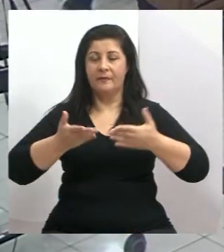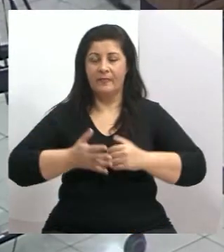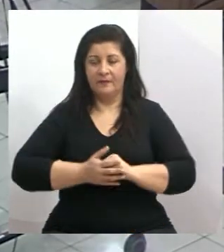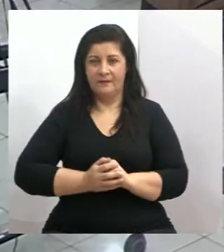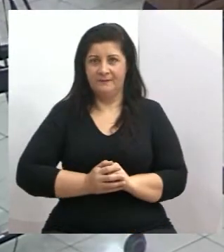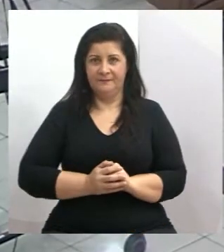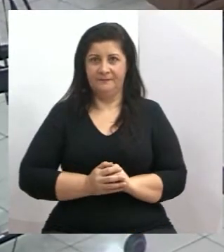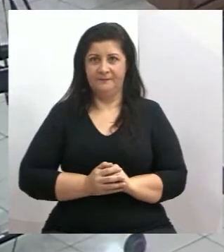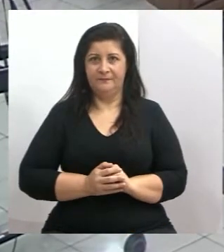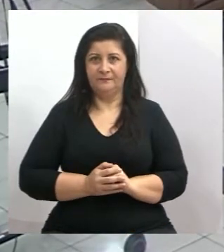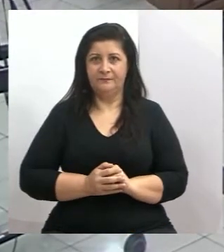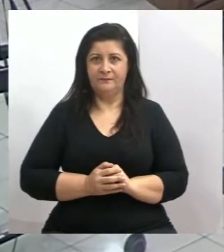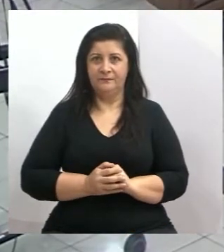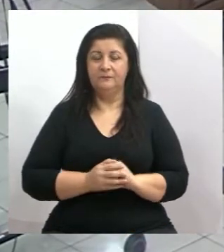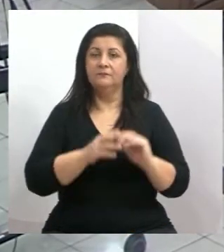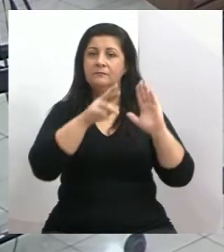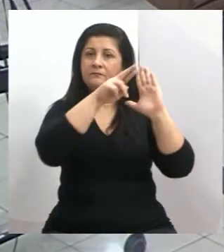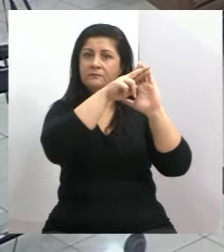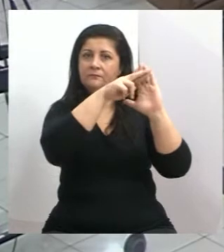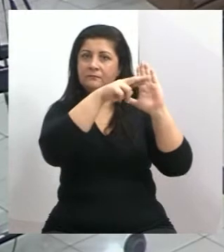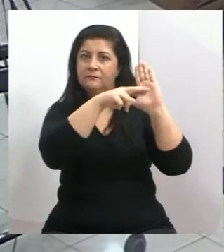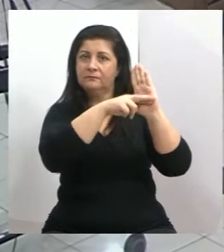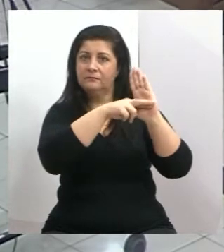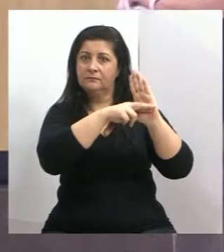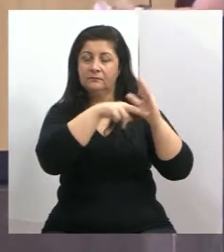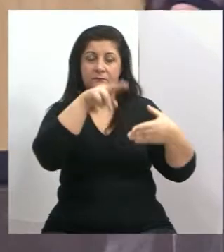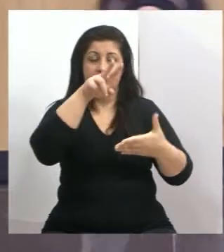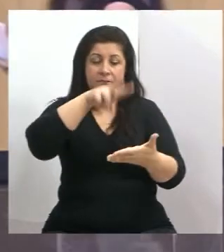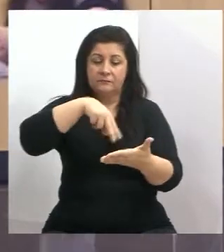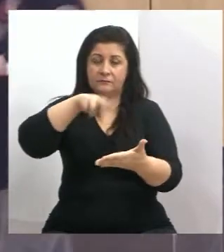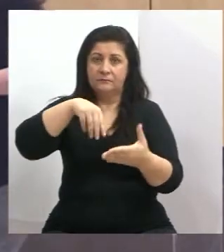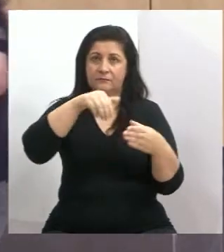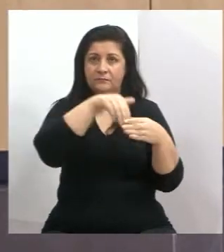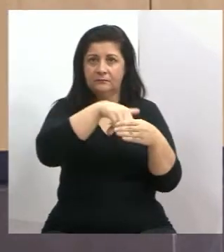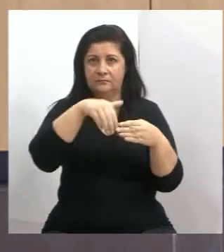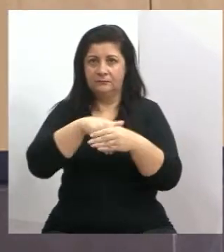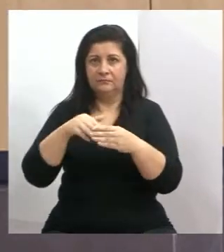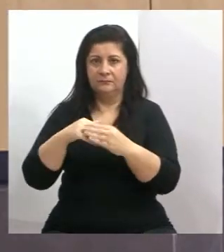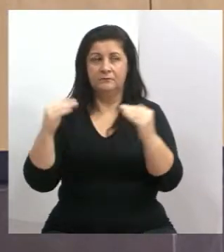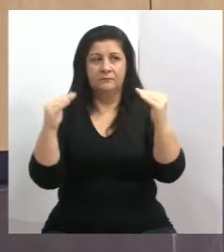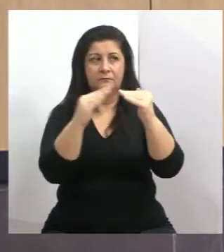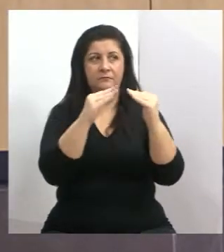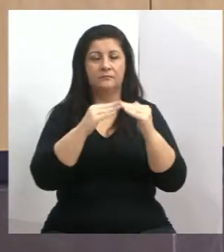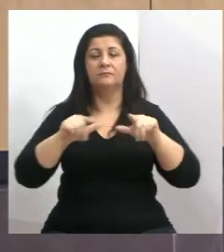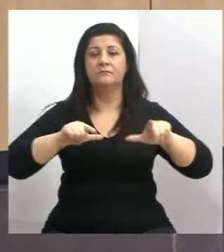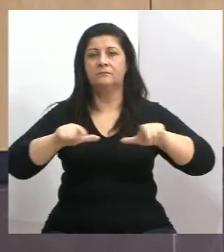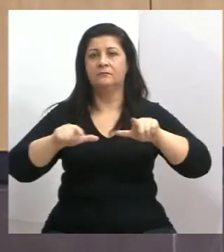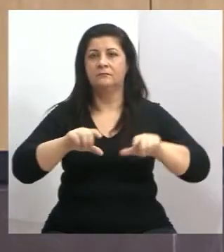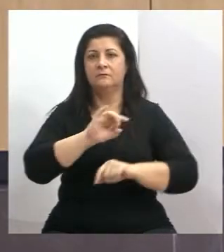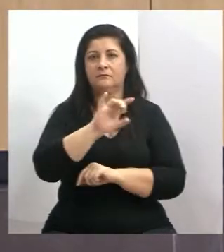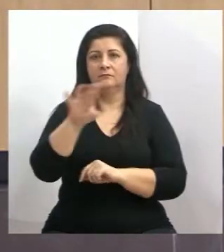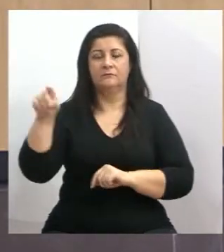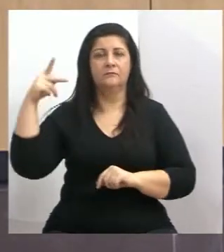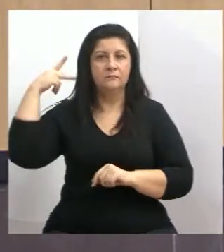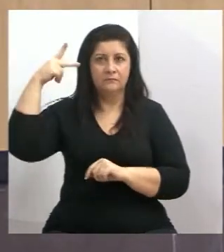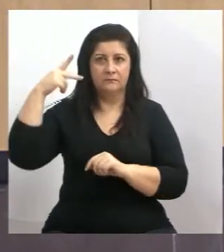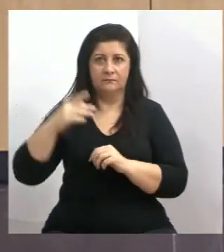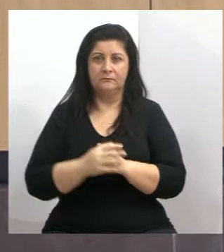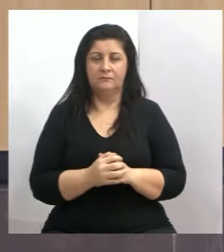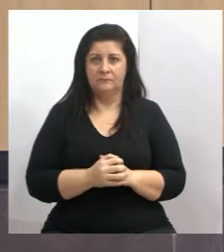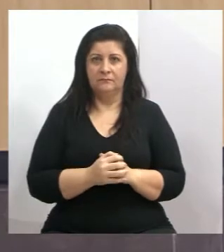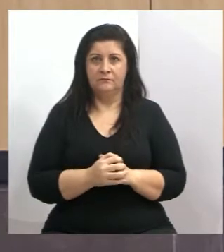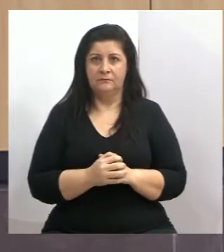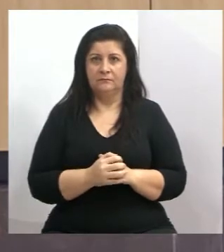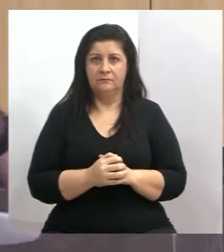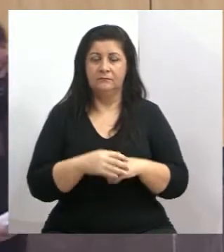passaremos a fase da sessão ordinária que serão lidos e votados conforme disciplinados os expediente dos vereadores